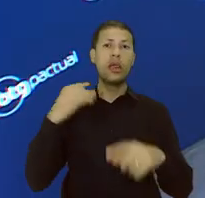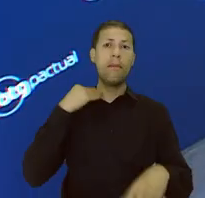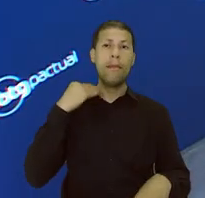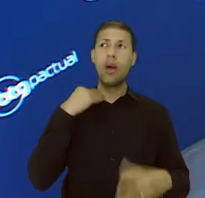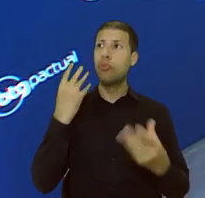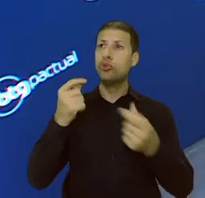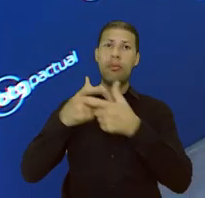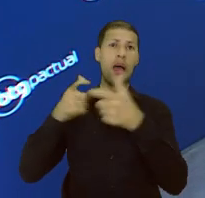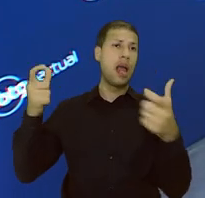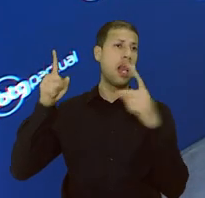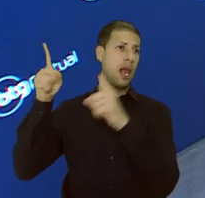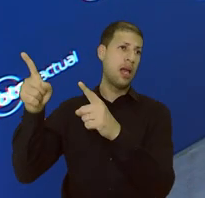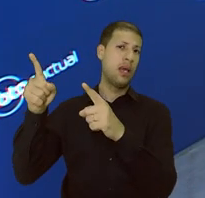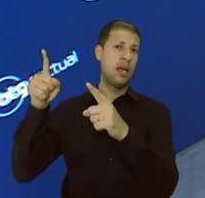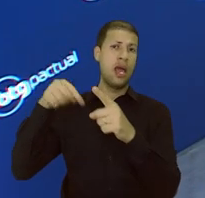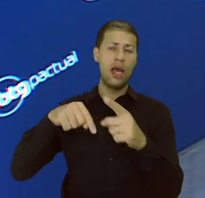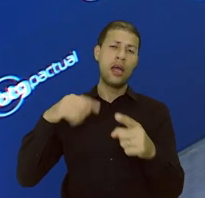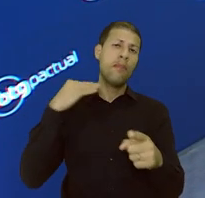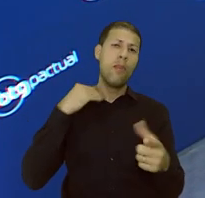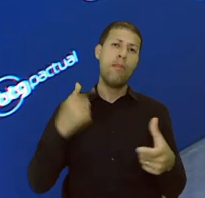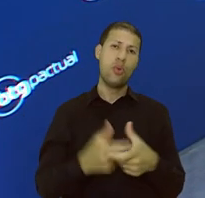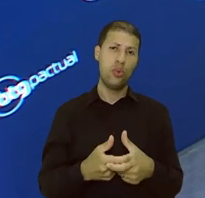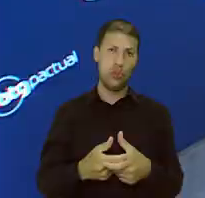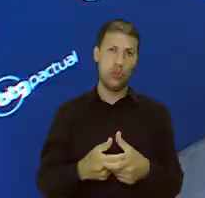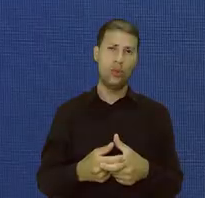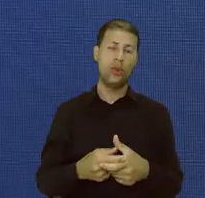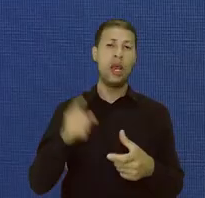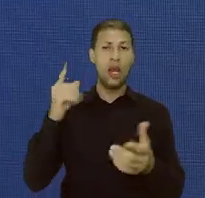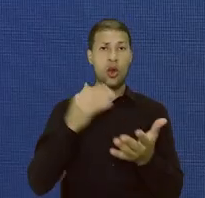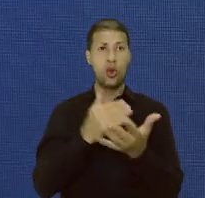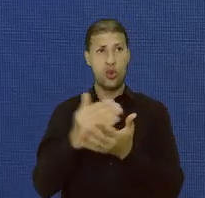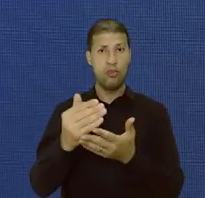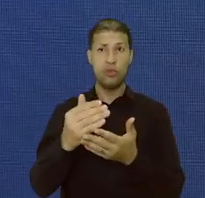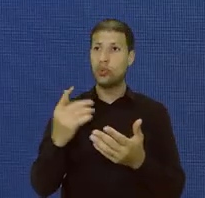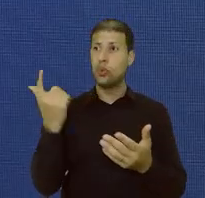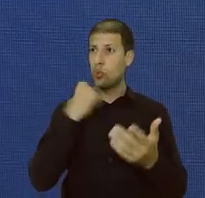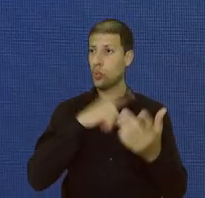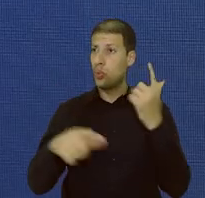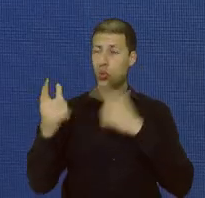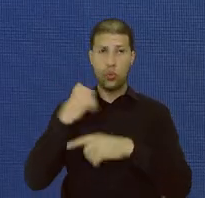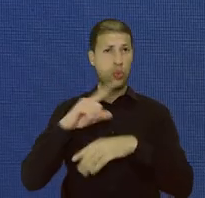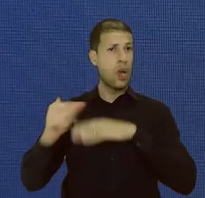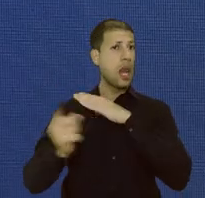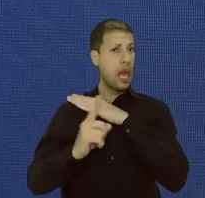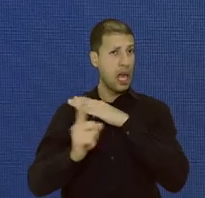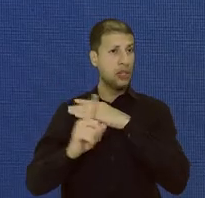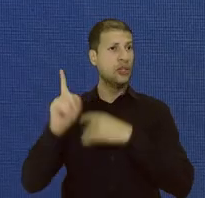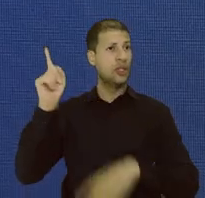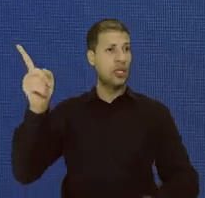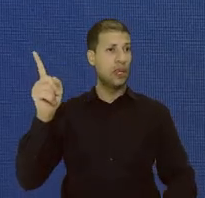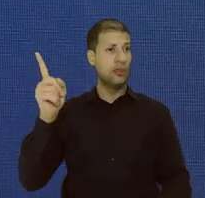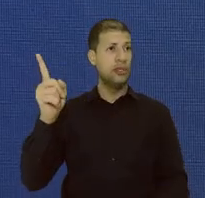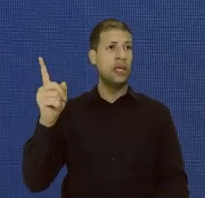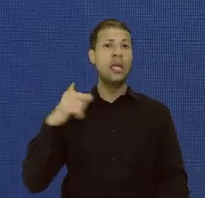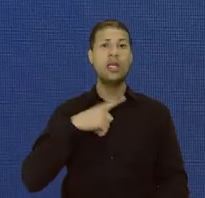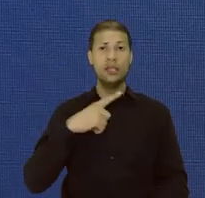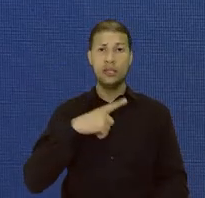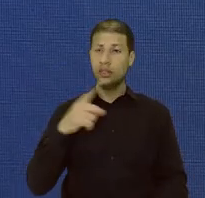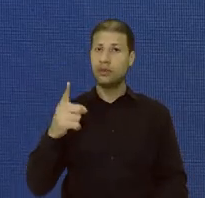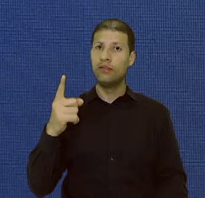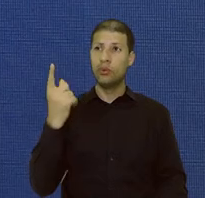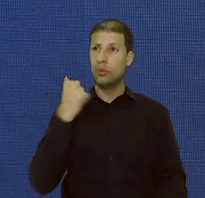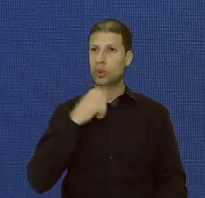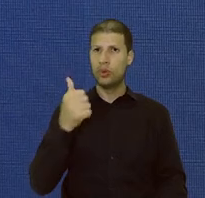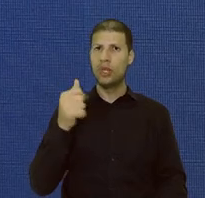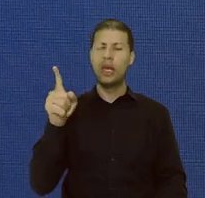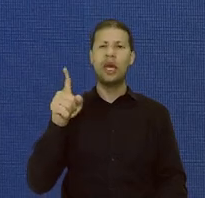concentração bancária muito menor do que no Brasil e eles começaram a ganhar muito clientes lá e eles tiveram sucesso até que um cliente que ela só